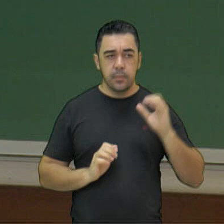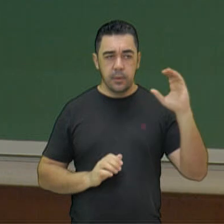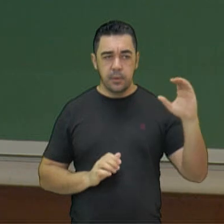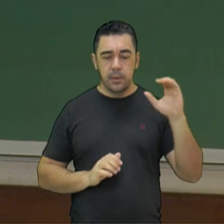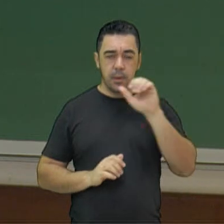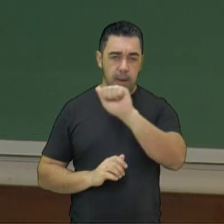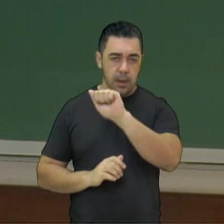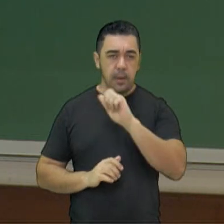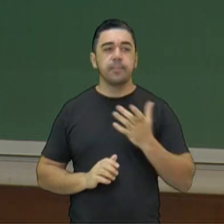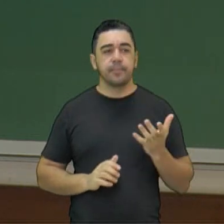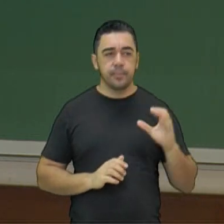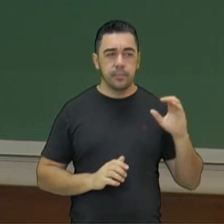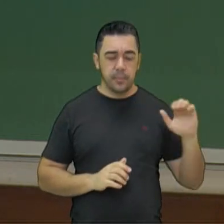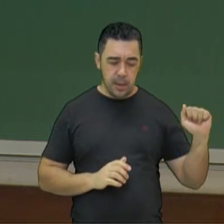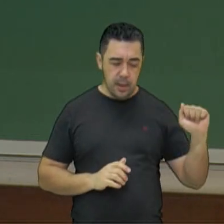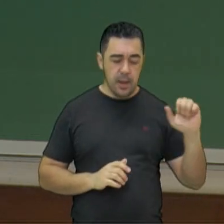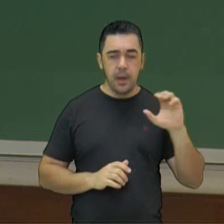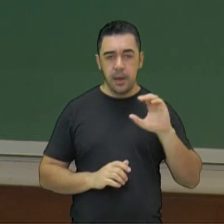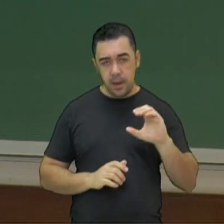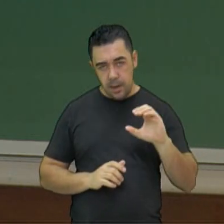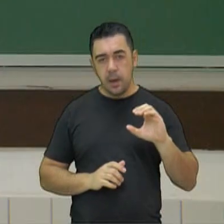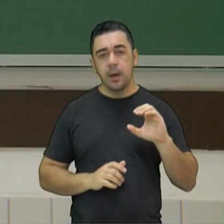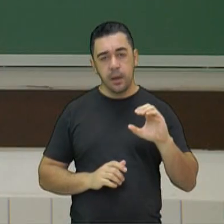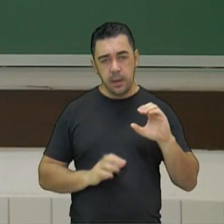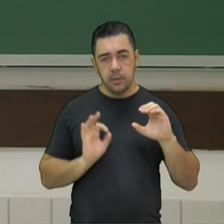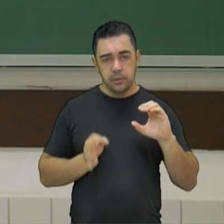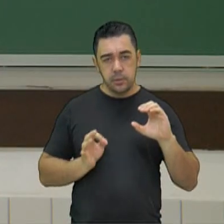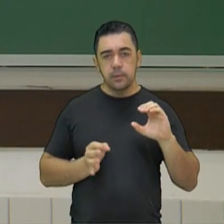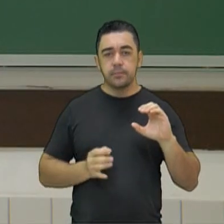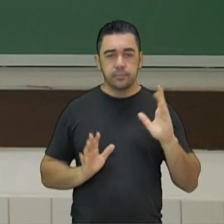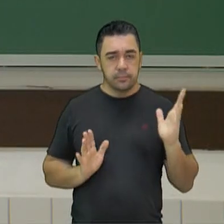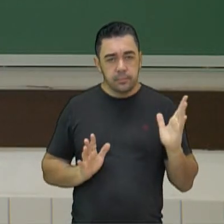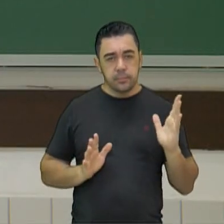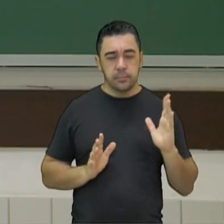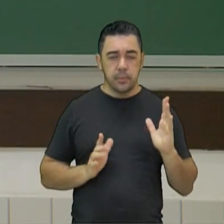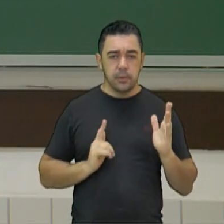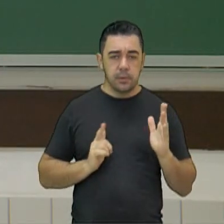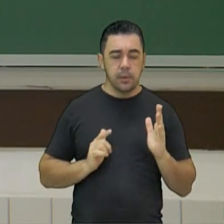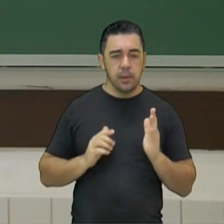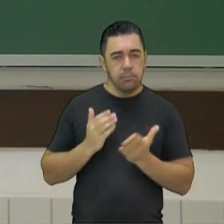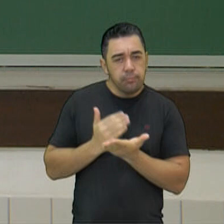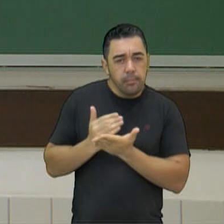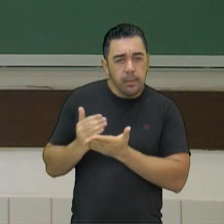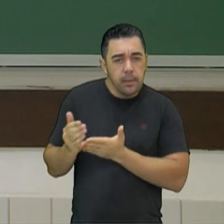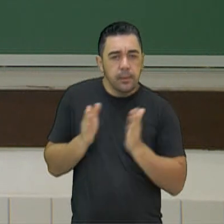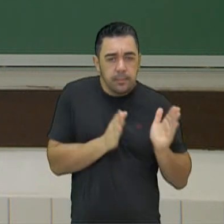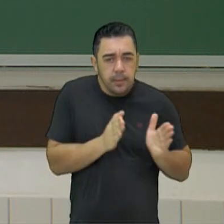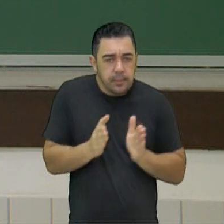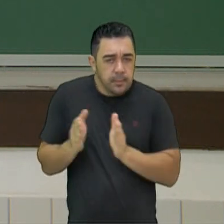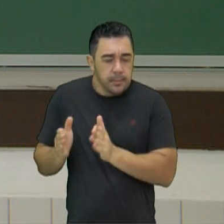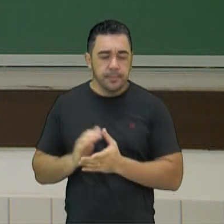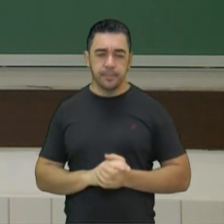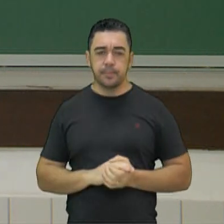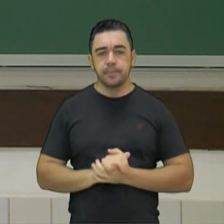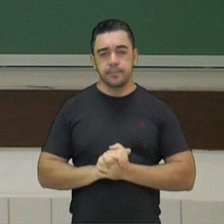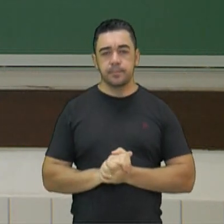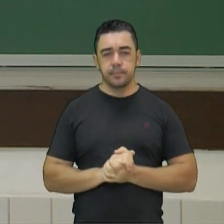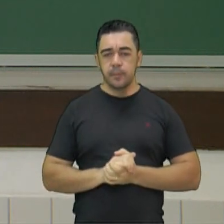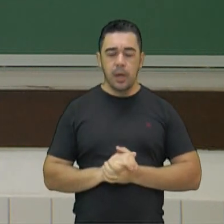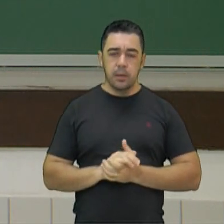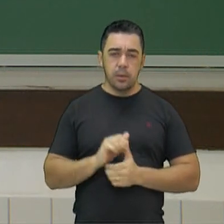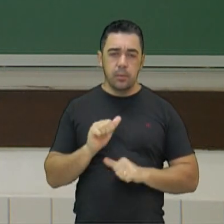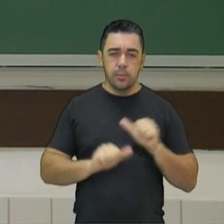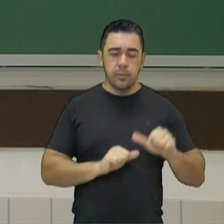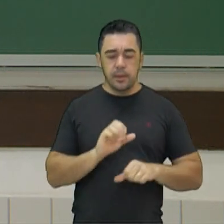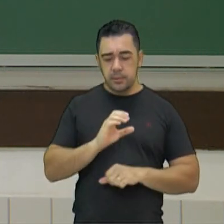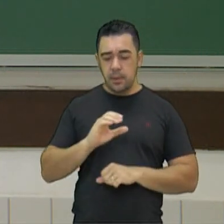A é CA, nós deixamos na forma em que fica na ordem alfabética. Então, em vez de colocar CA,